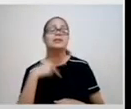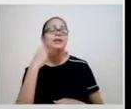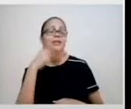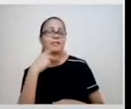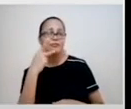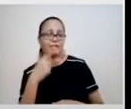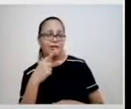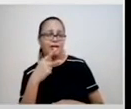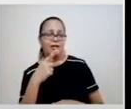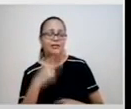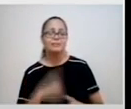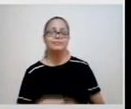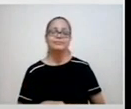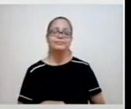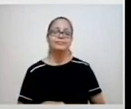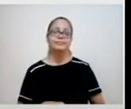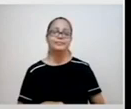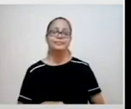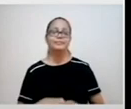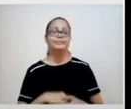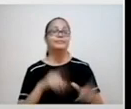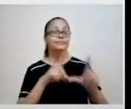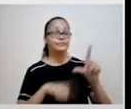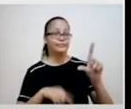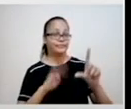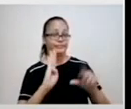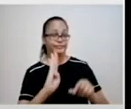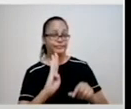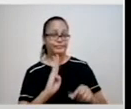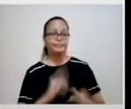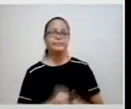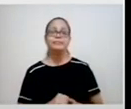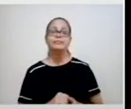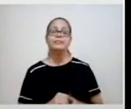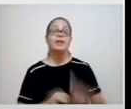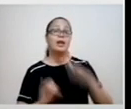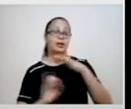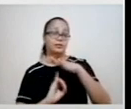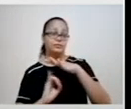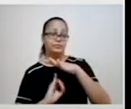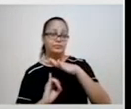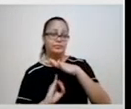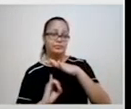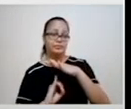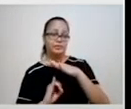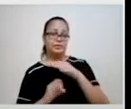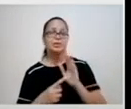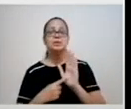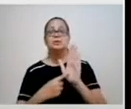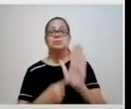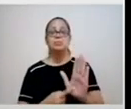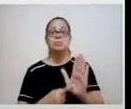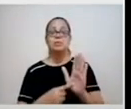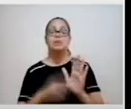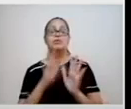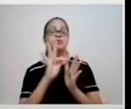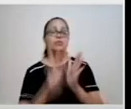que escrito. A informalidade é um dos traços do texto falado na conversação cotidiana.